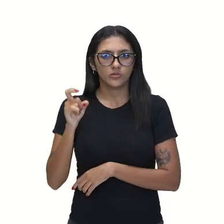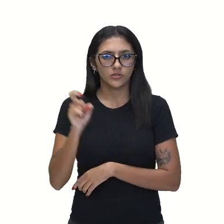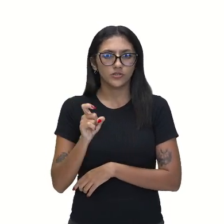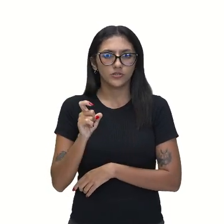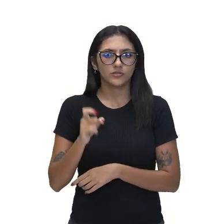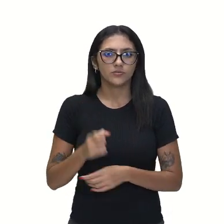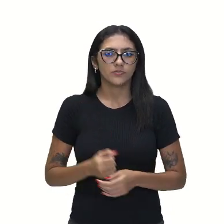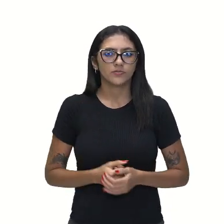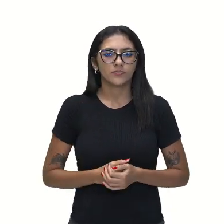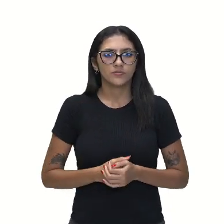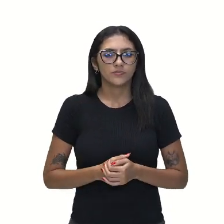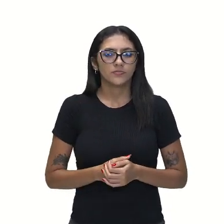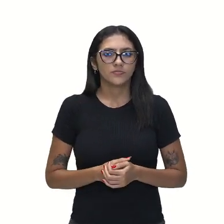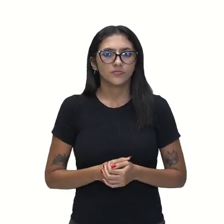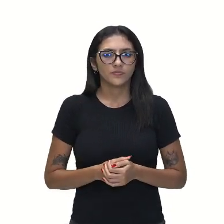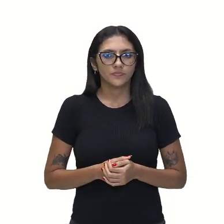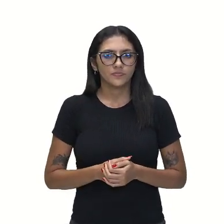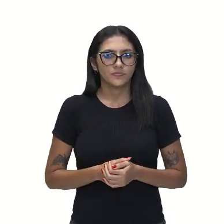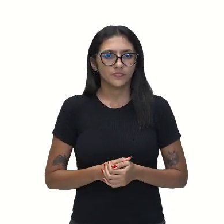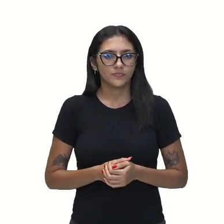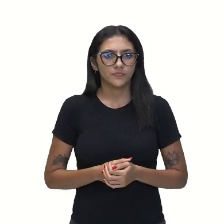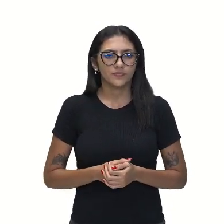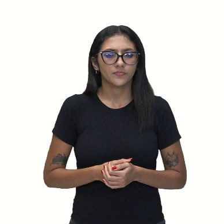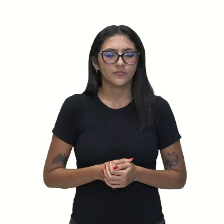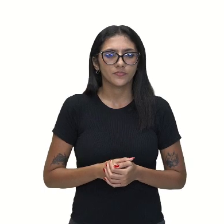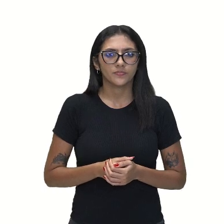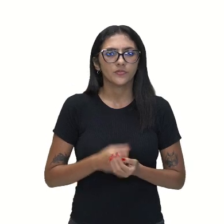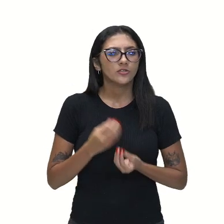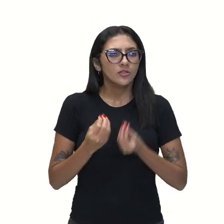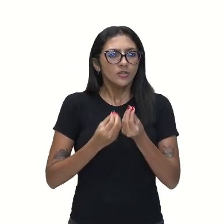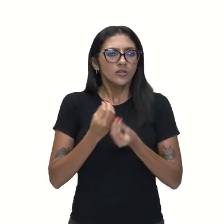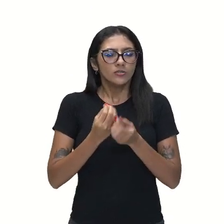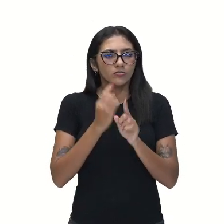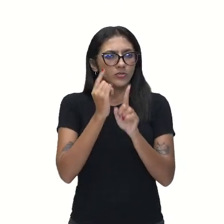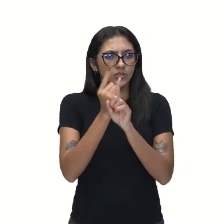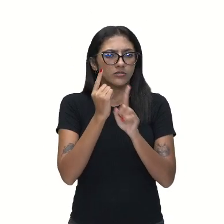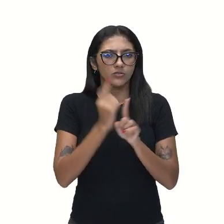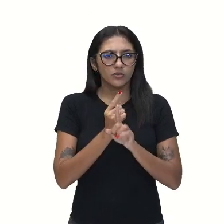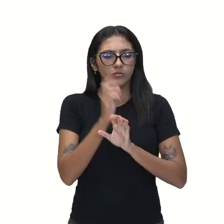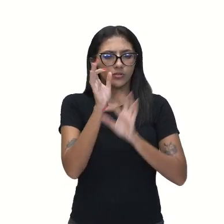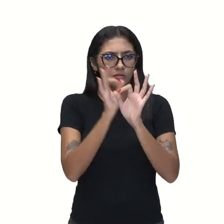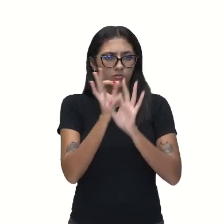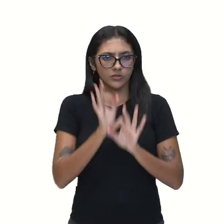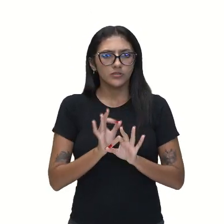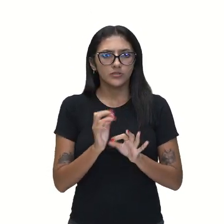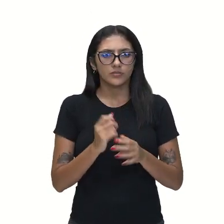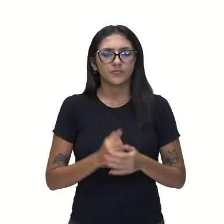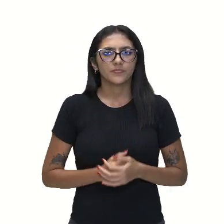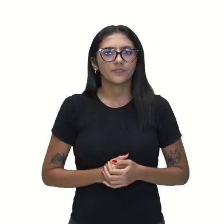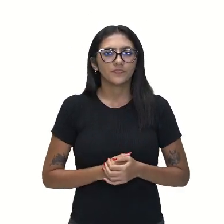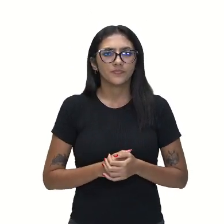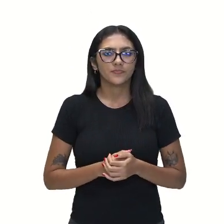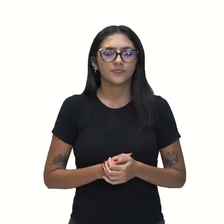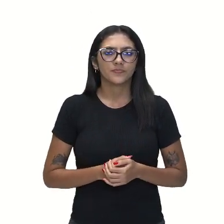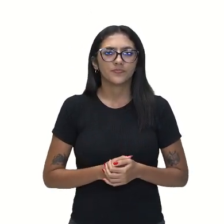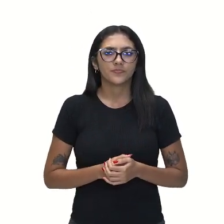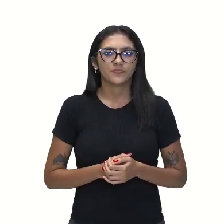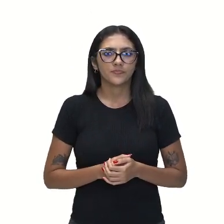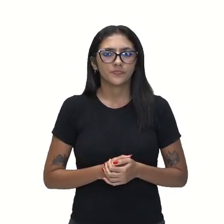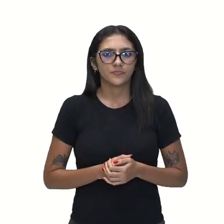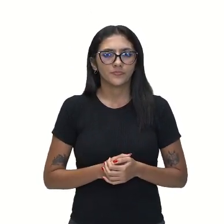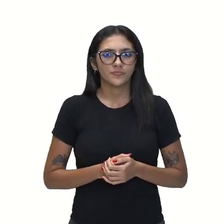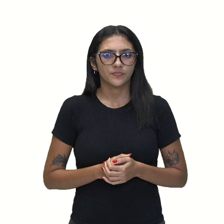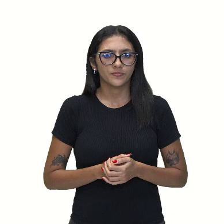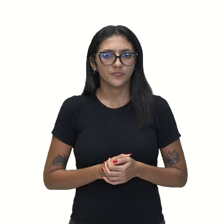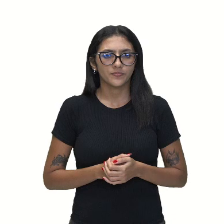bom? Bom, como é que a gente vai fazer, então, para encontrar esse valor de x? Você vai fazer o seguinte, ó, preste atenção. Você